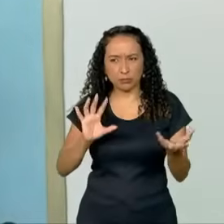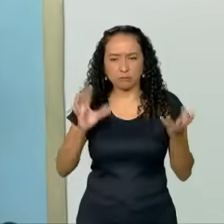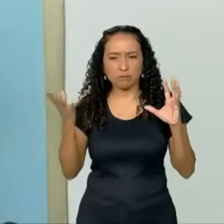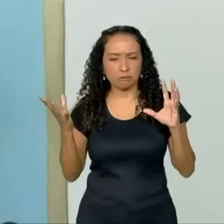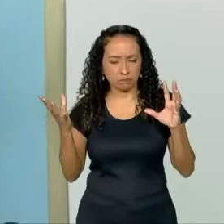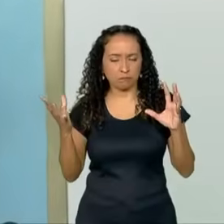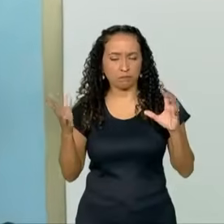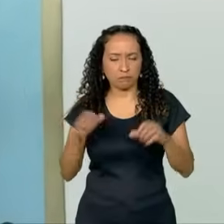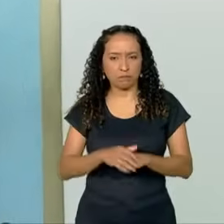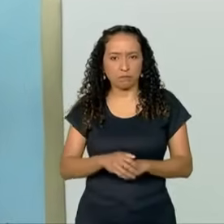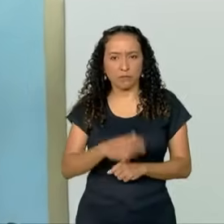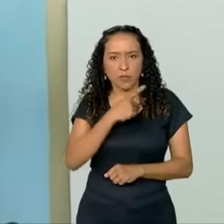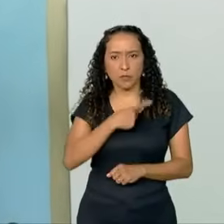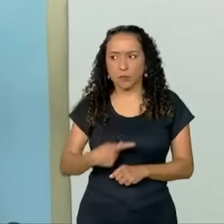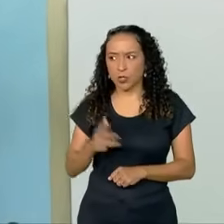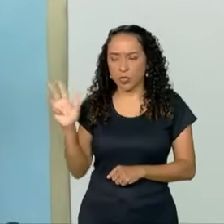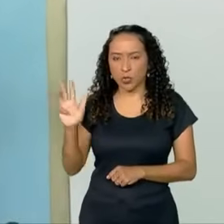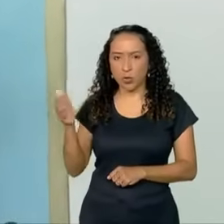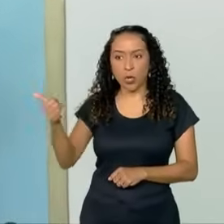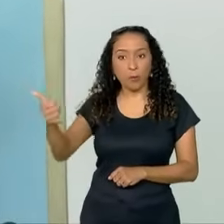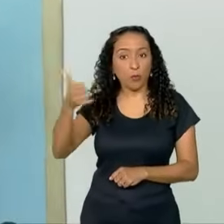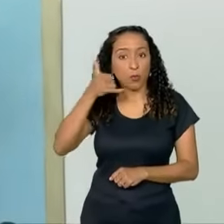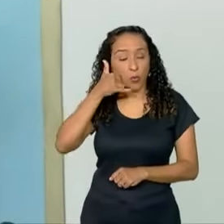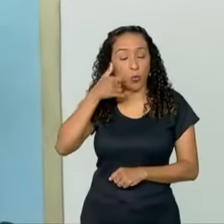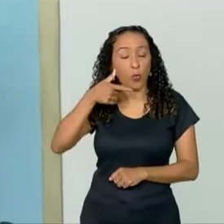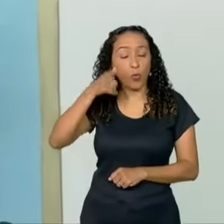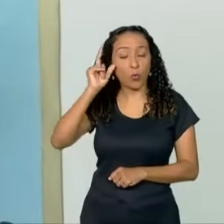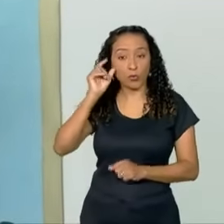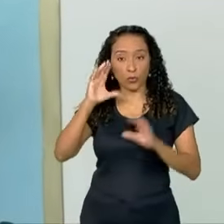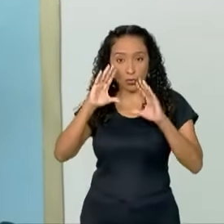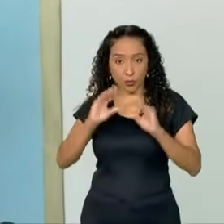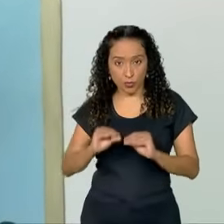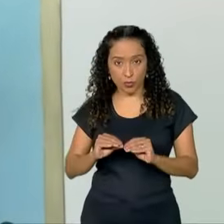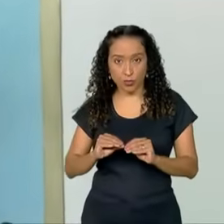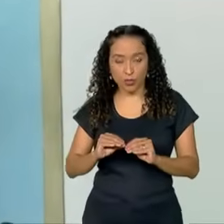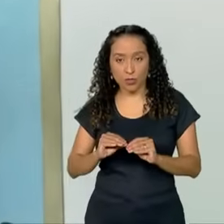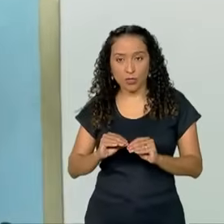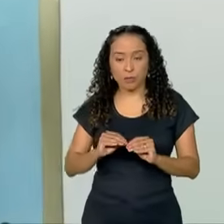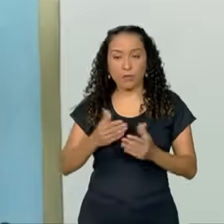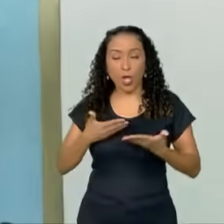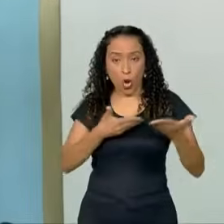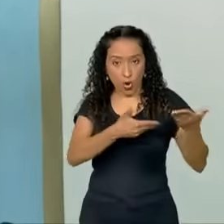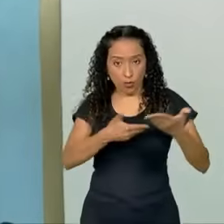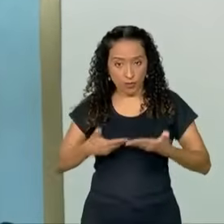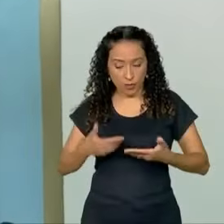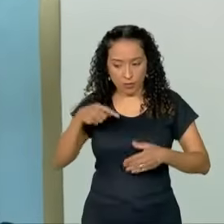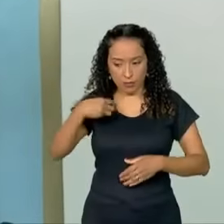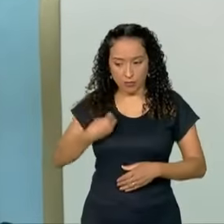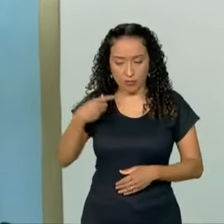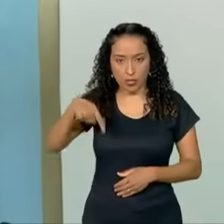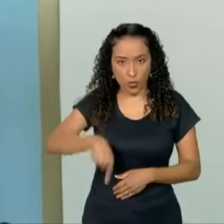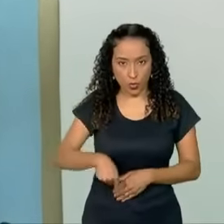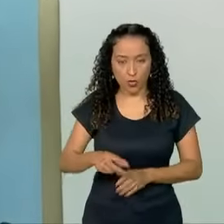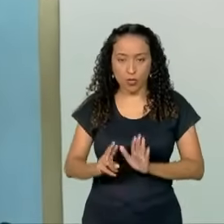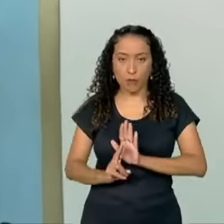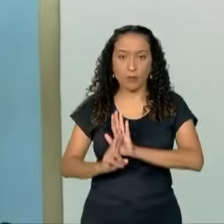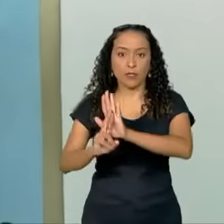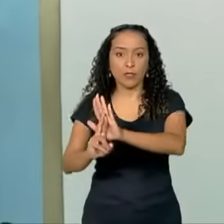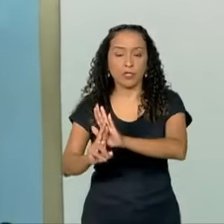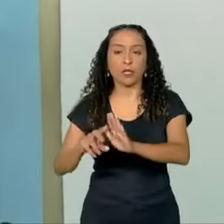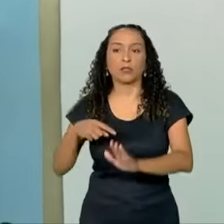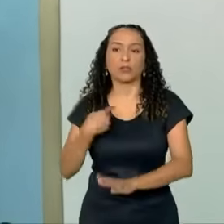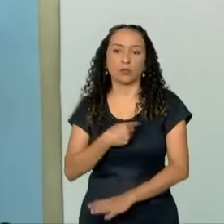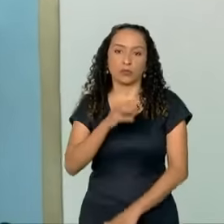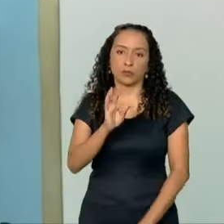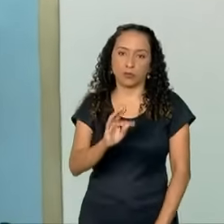O presidente Lula me telefonou ontem à noite convidando para que estivesse representando o nosso